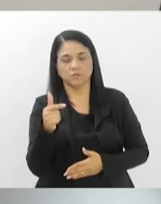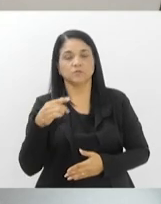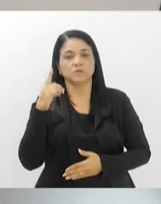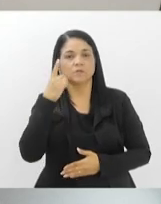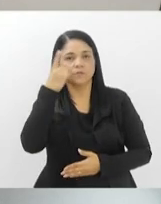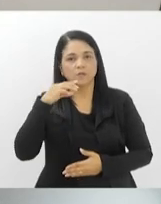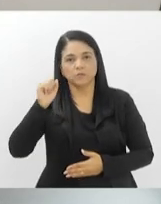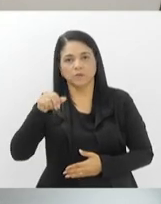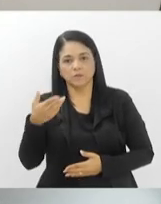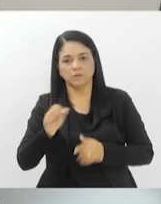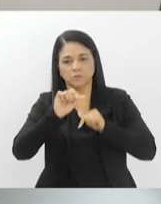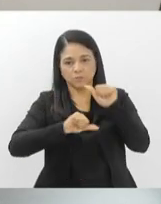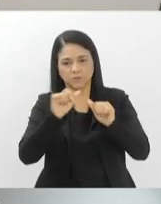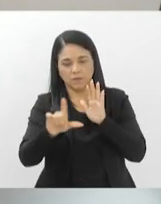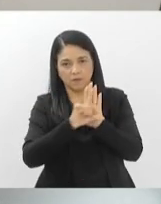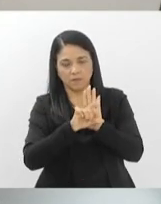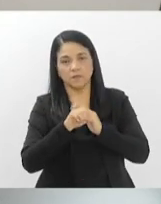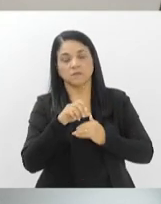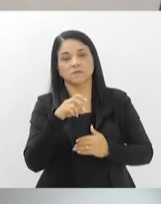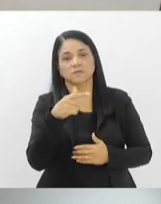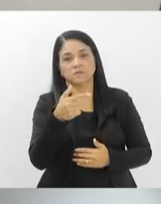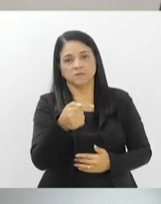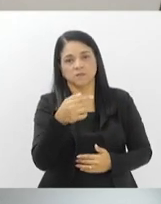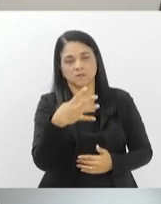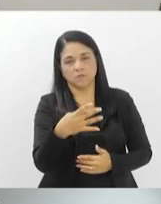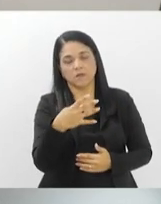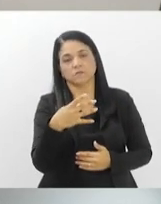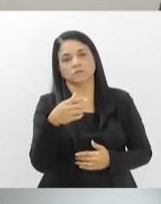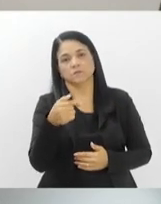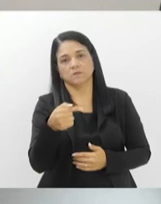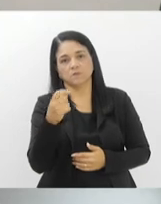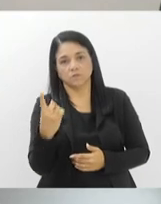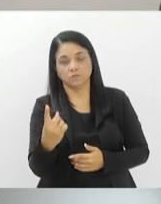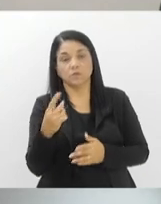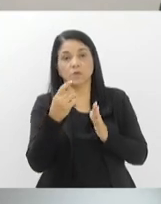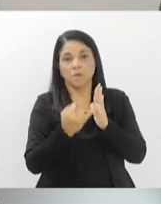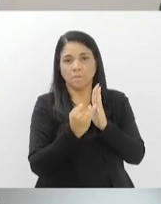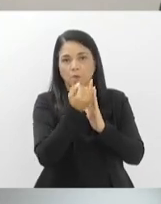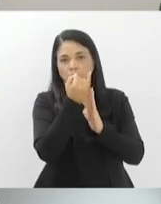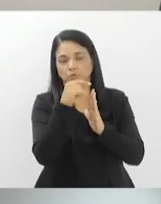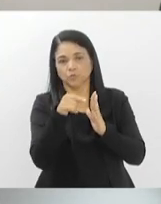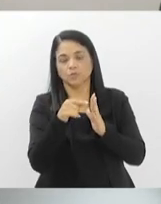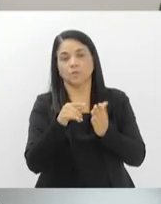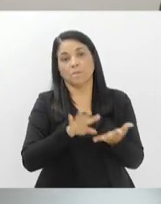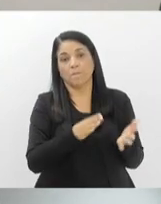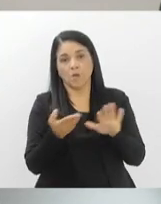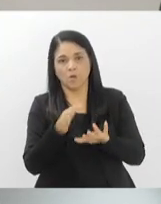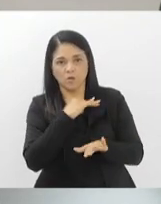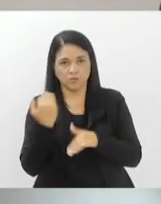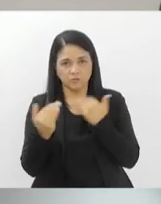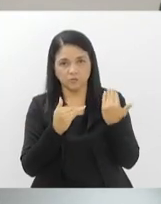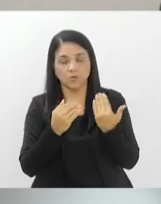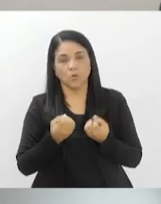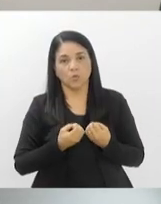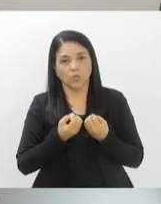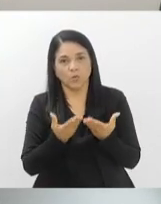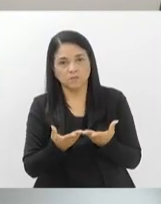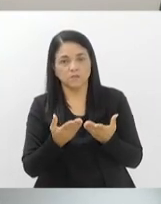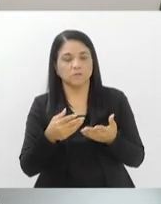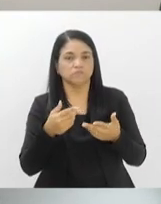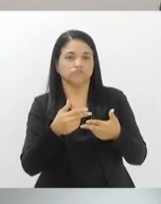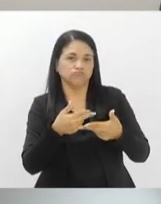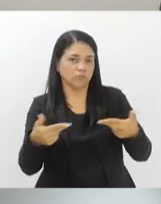lei 7174 de 2015, que dispõe sobre o imposto sobre a transmissão causa-morte e doação de quaisquer bens ou direitos,